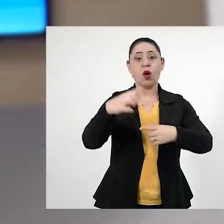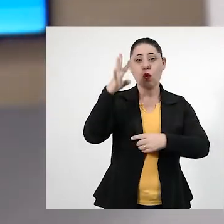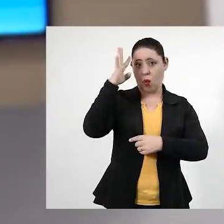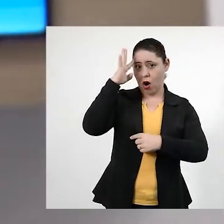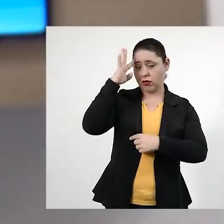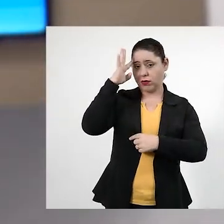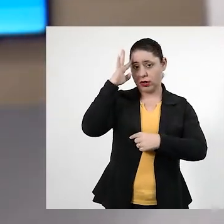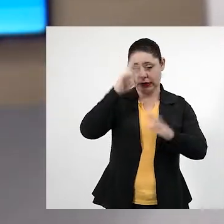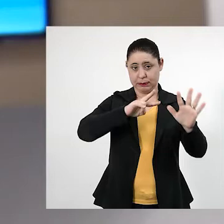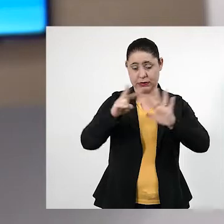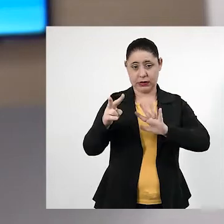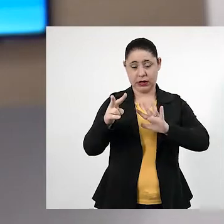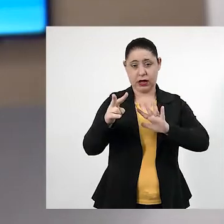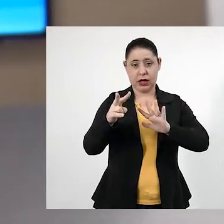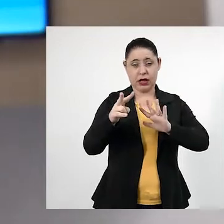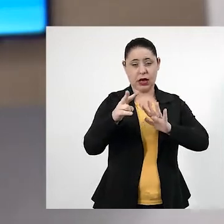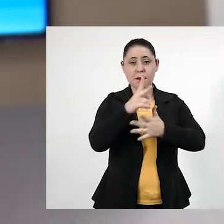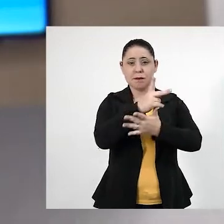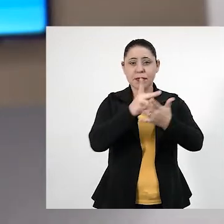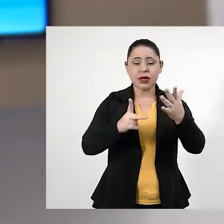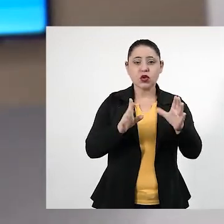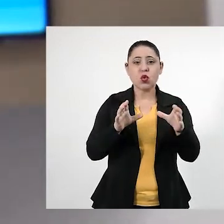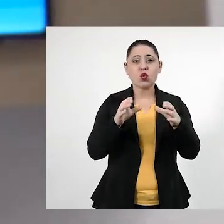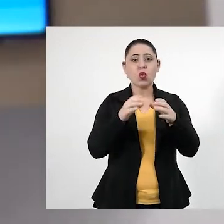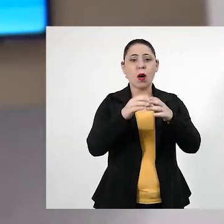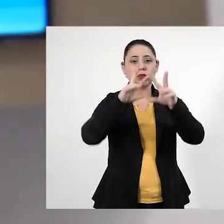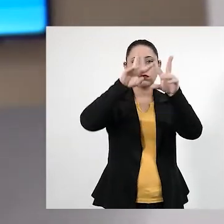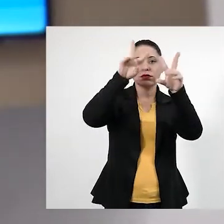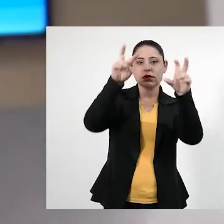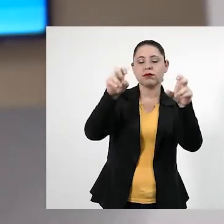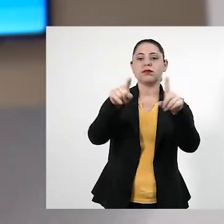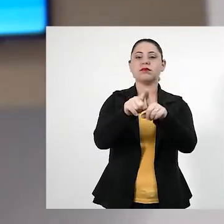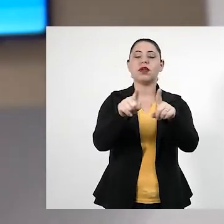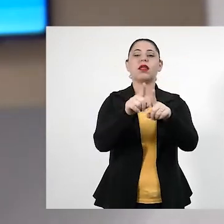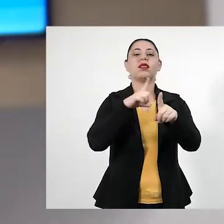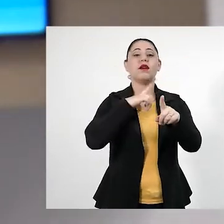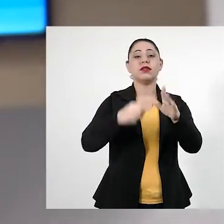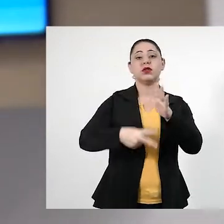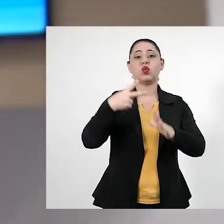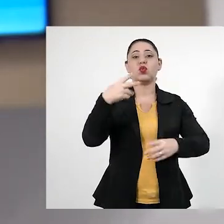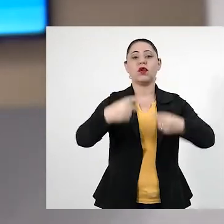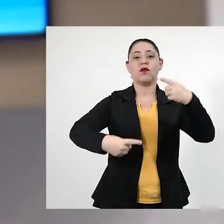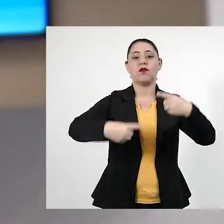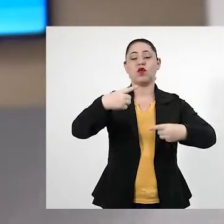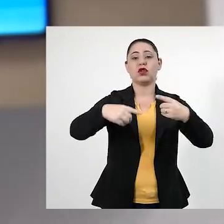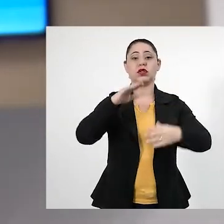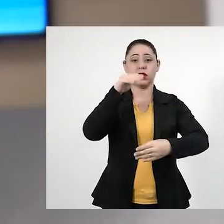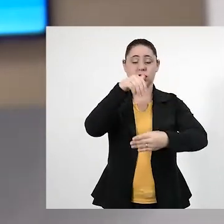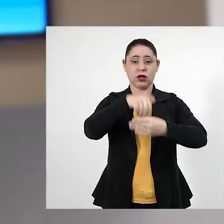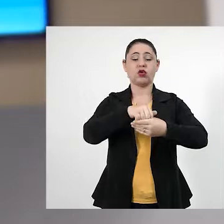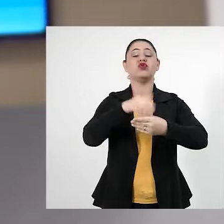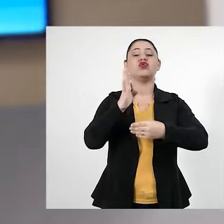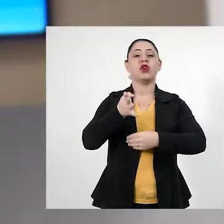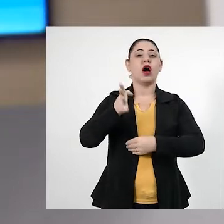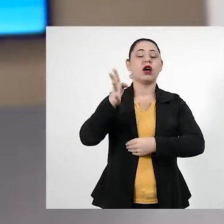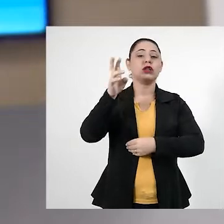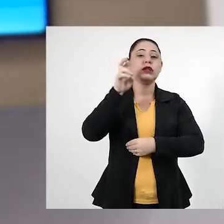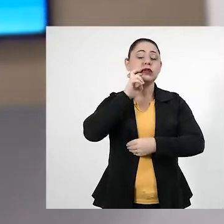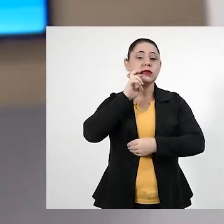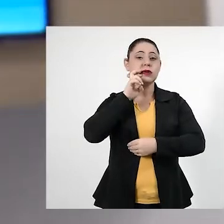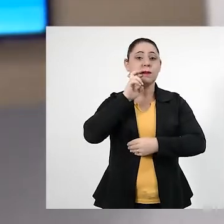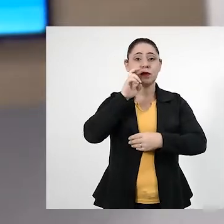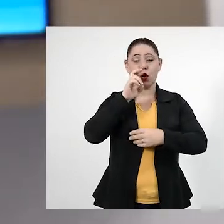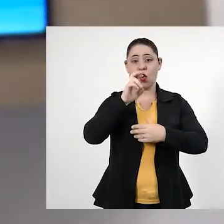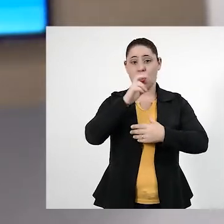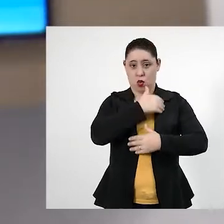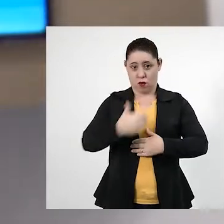ainda na quarta-feira, a matéria recebeu o parecer das comissões de mérito e teve sua segunda votação feita já na